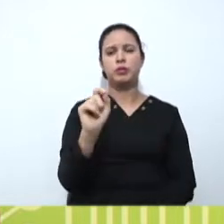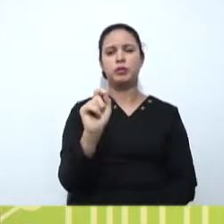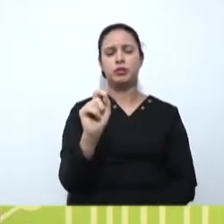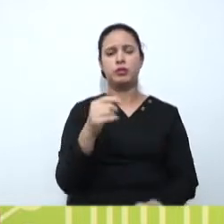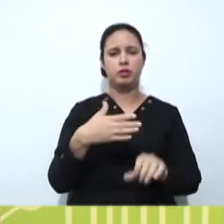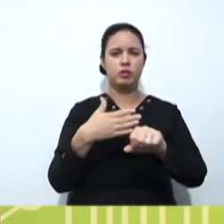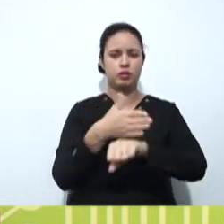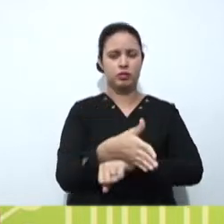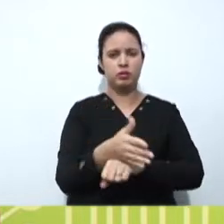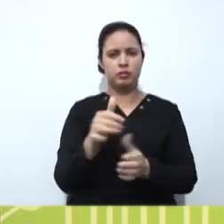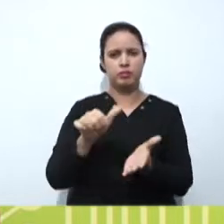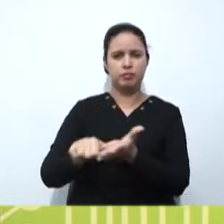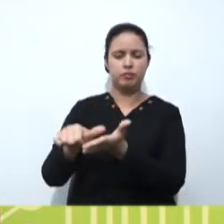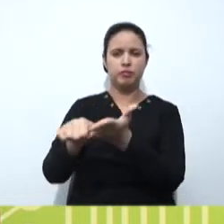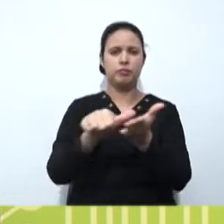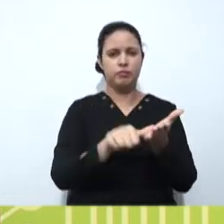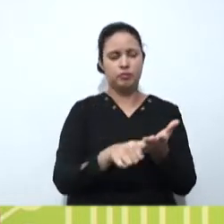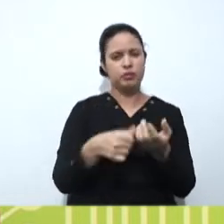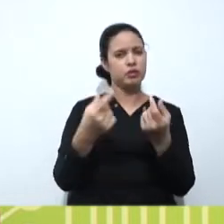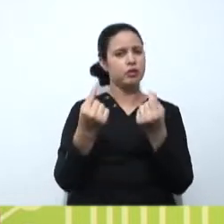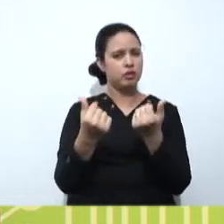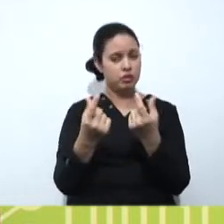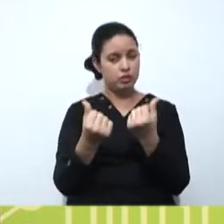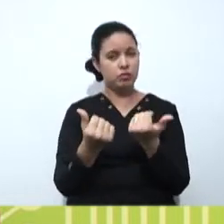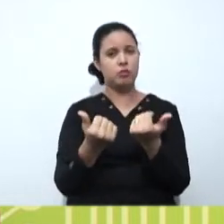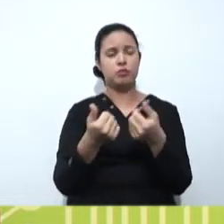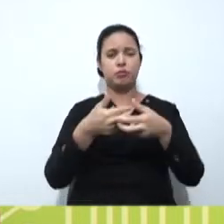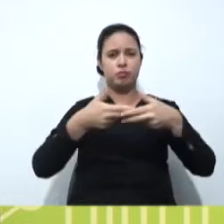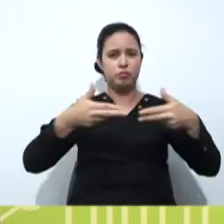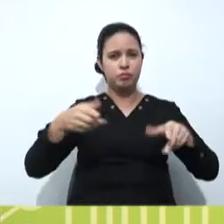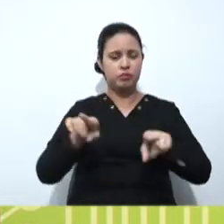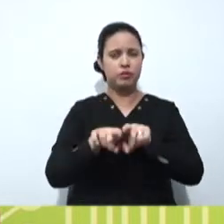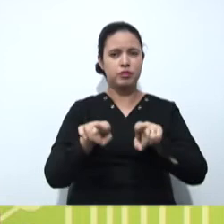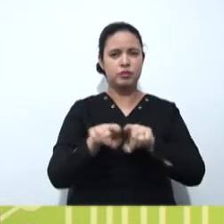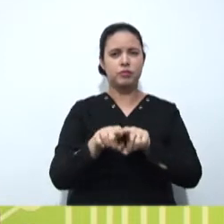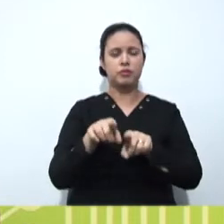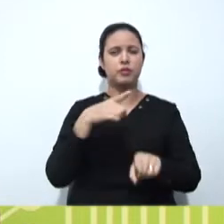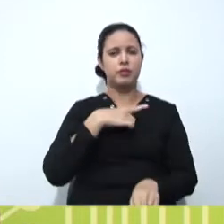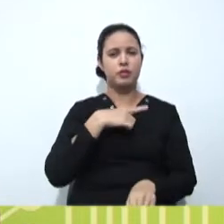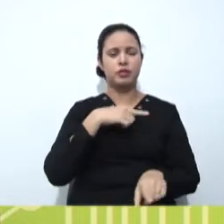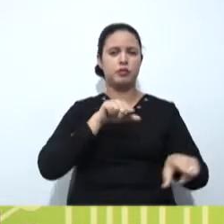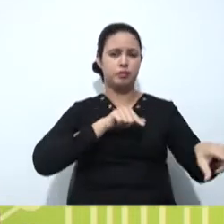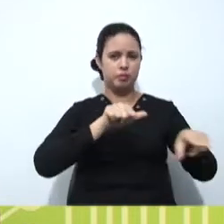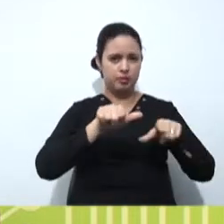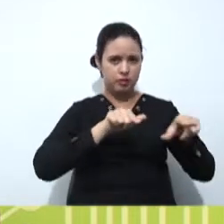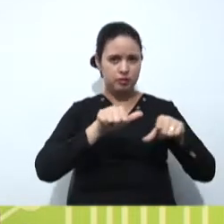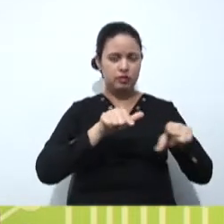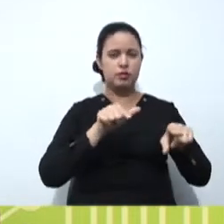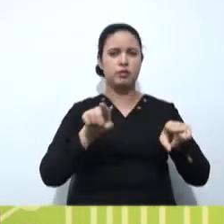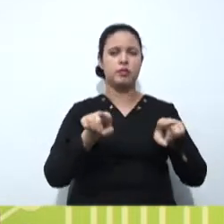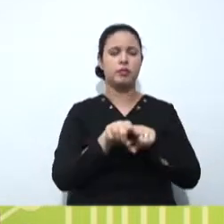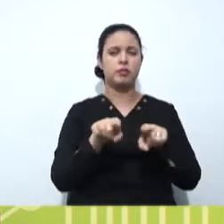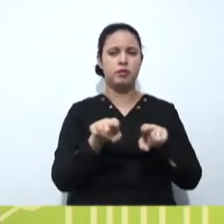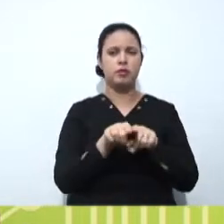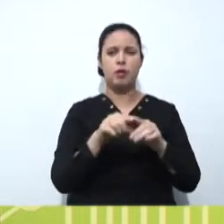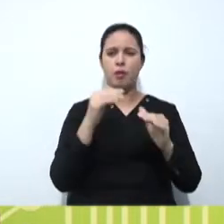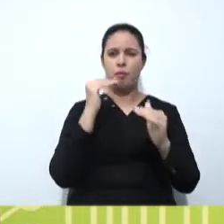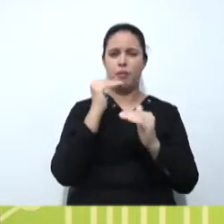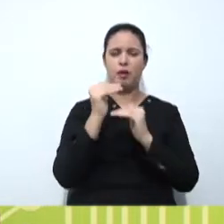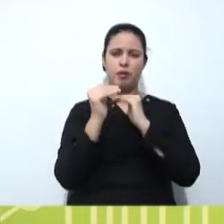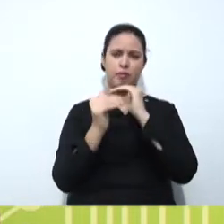acesso a cooperados, recursos para esses cooperados, mas ela também gera emprego, ela gera uma cadeia